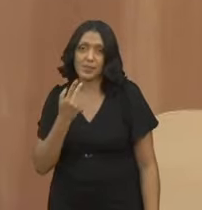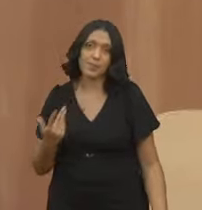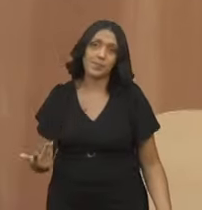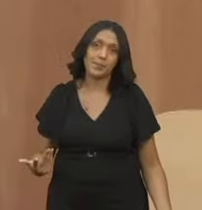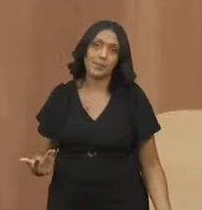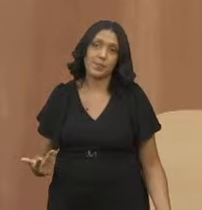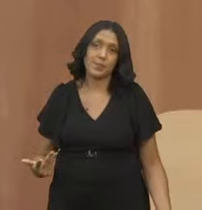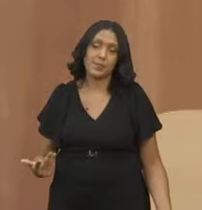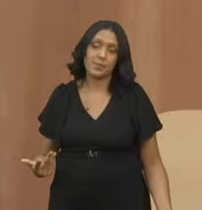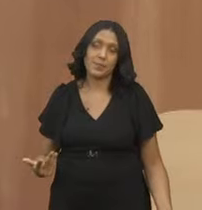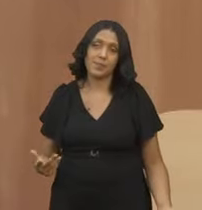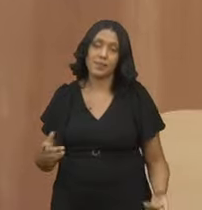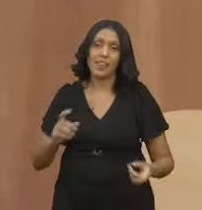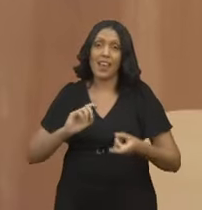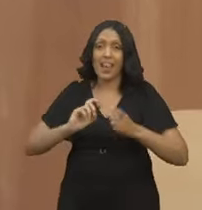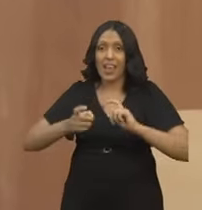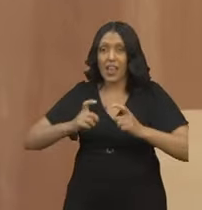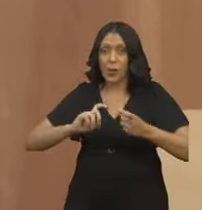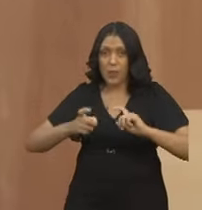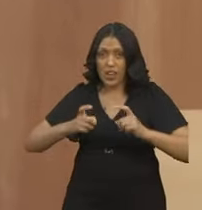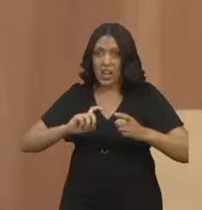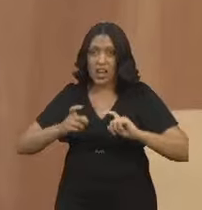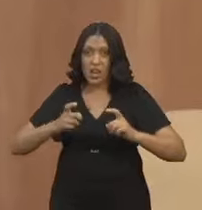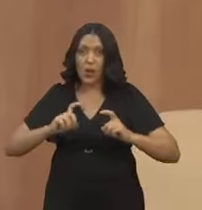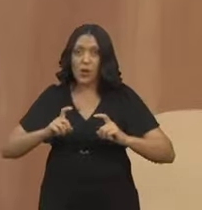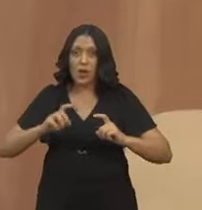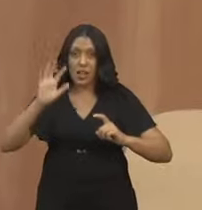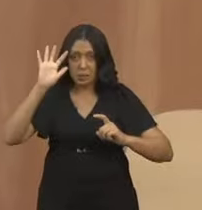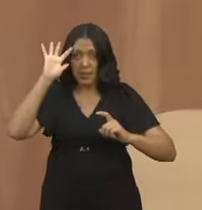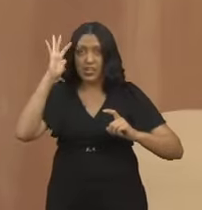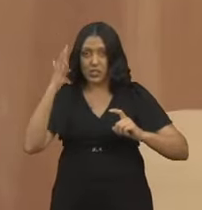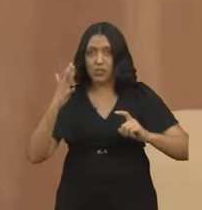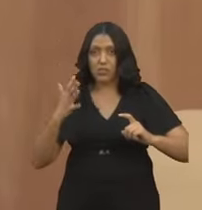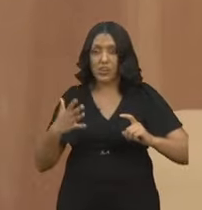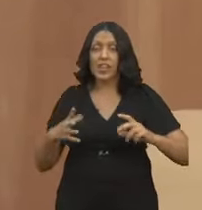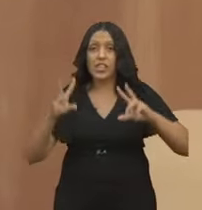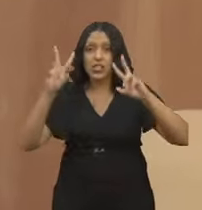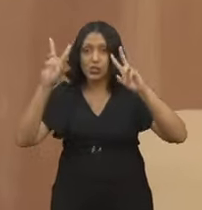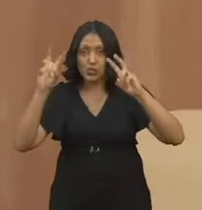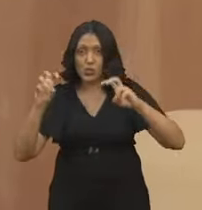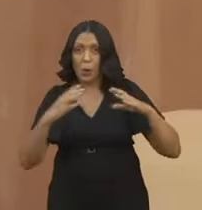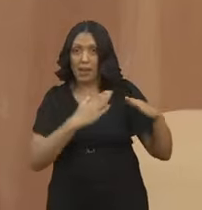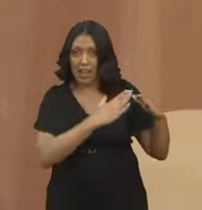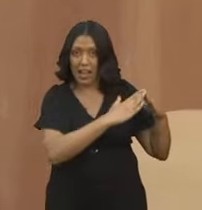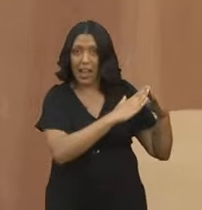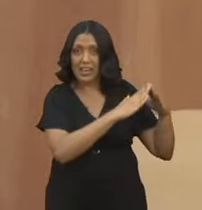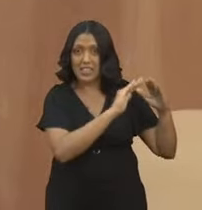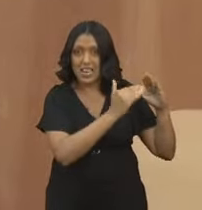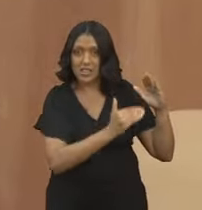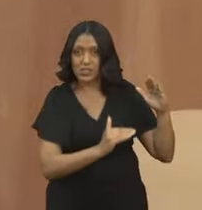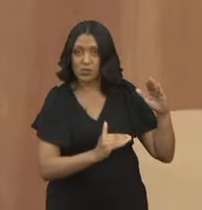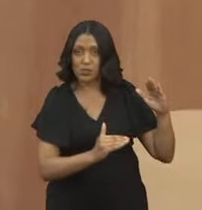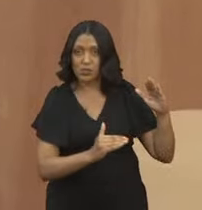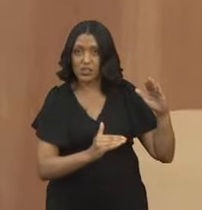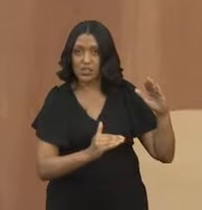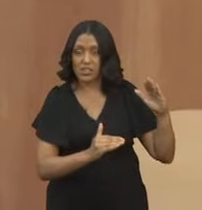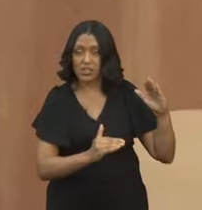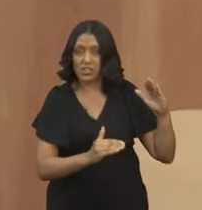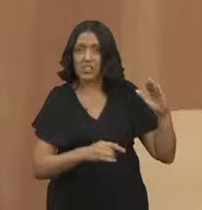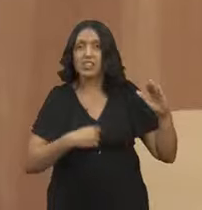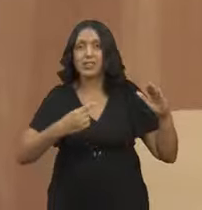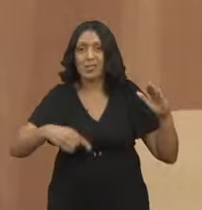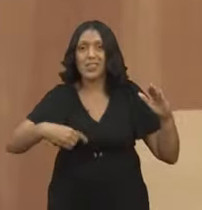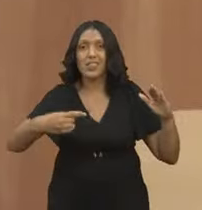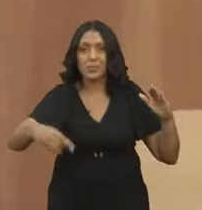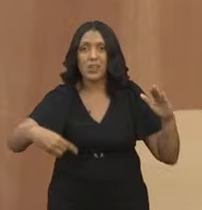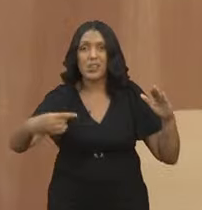é uma questão tão séria que expõe os moradores a tamanho risco. É muito importante que a gente intervenha para acelerar isso e solucionar